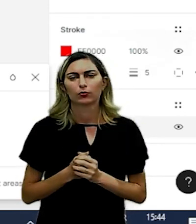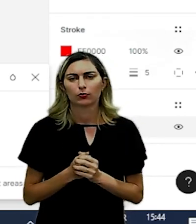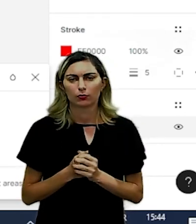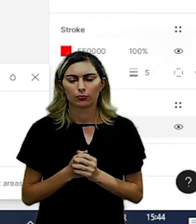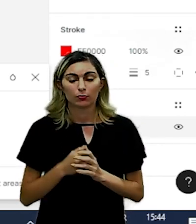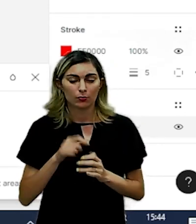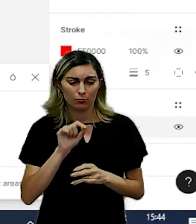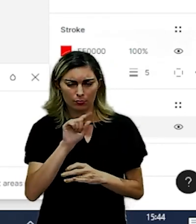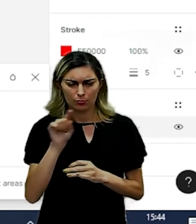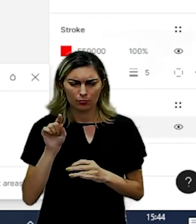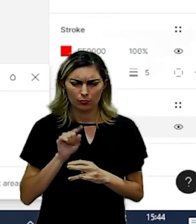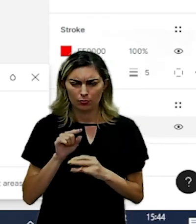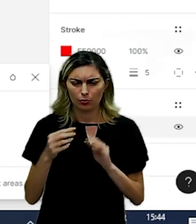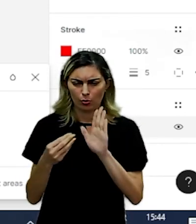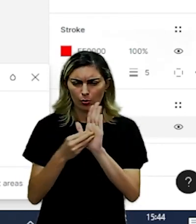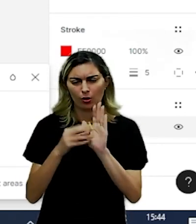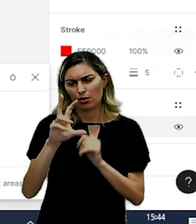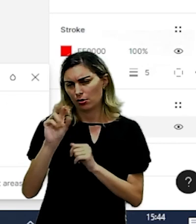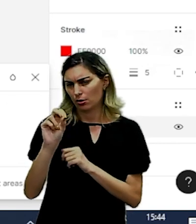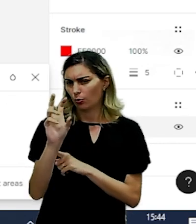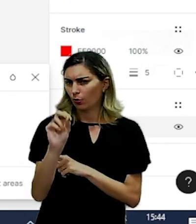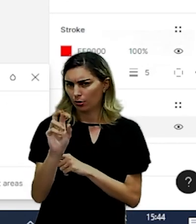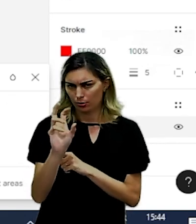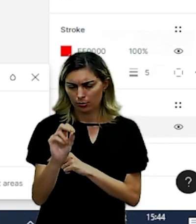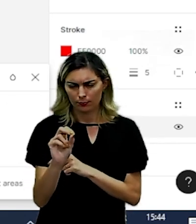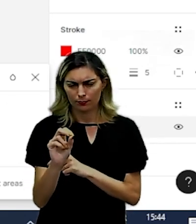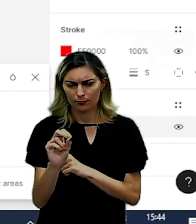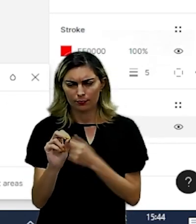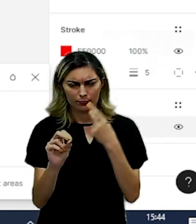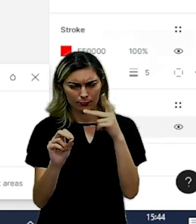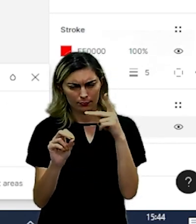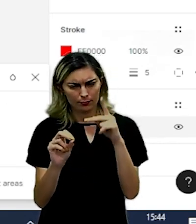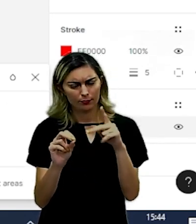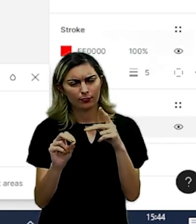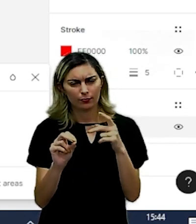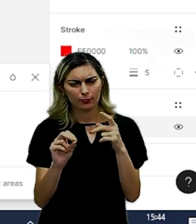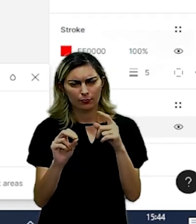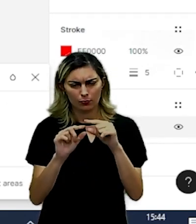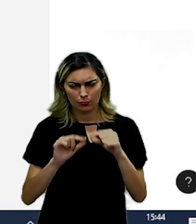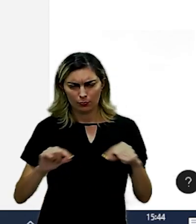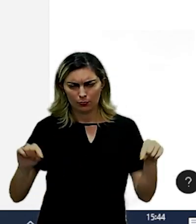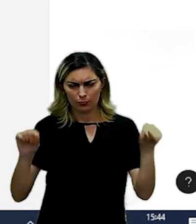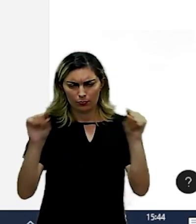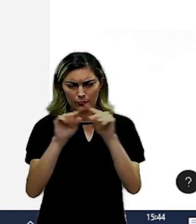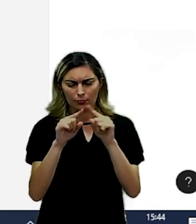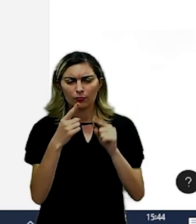E aqui vamos botar 50. Que aqui é a opacidade dele, né?